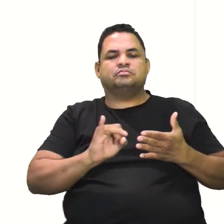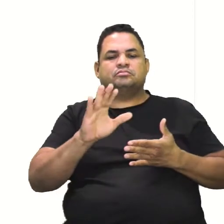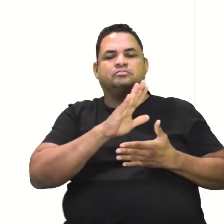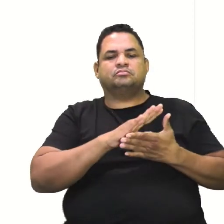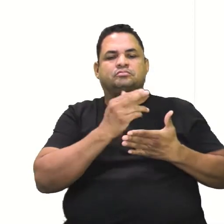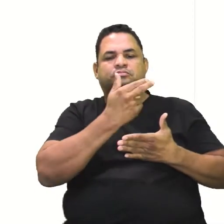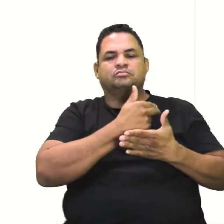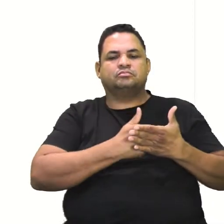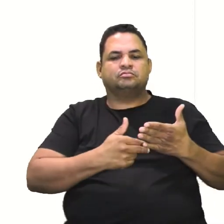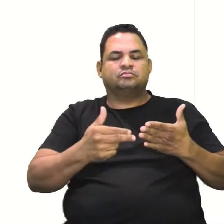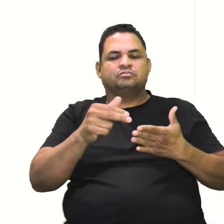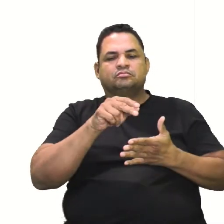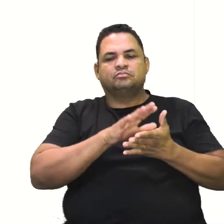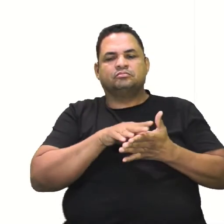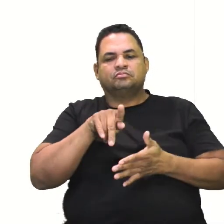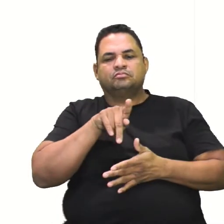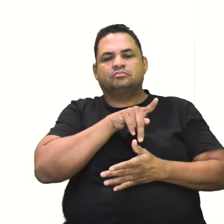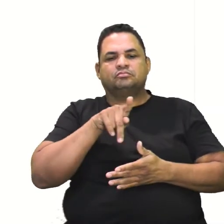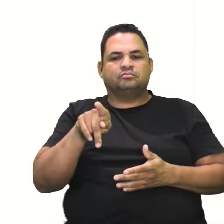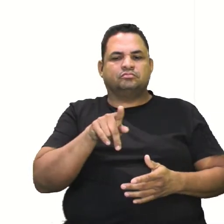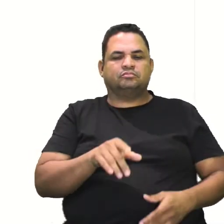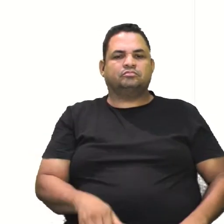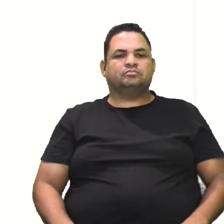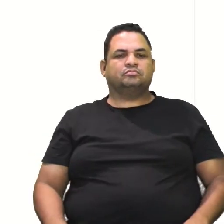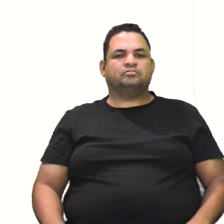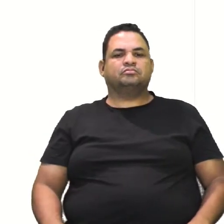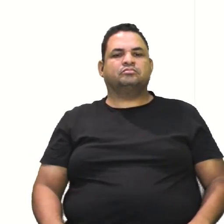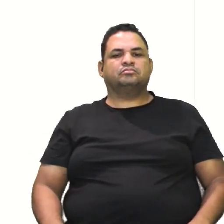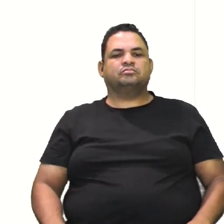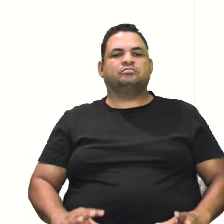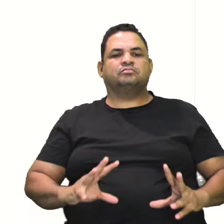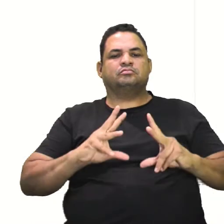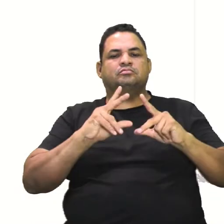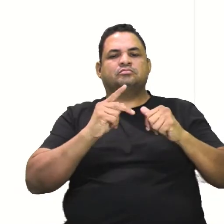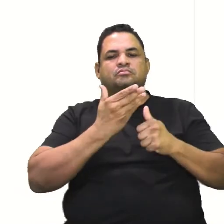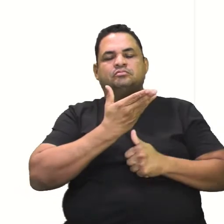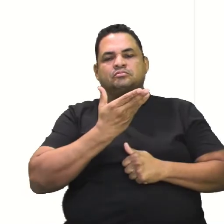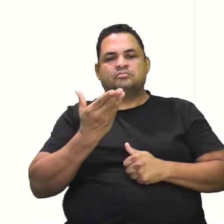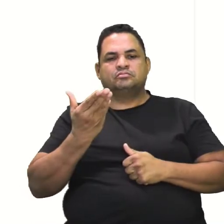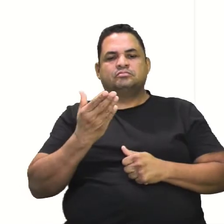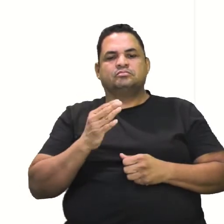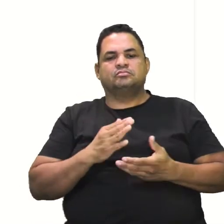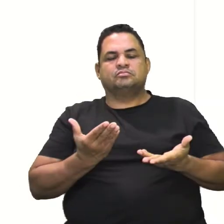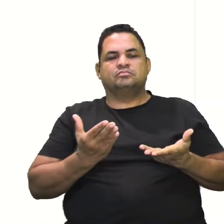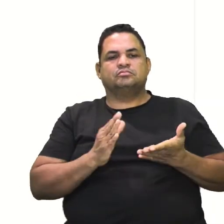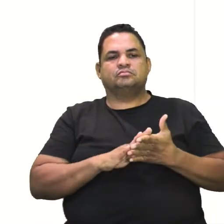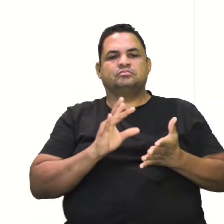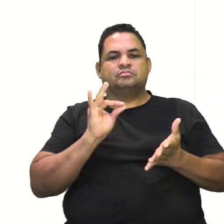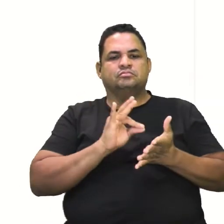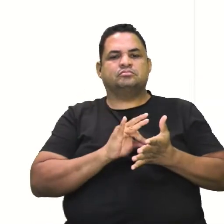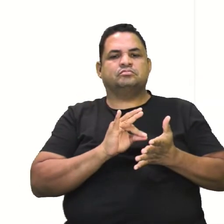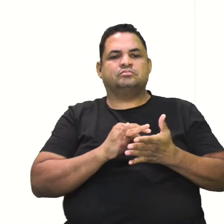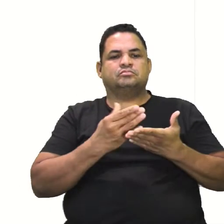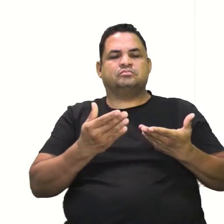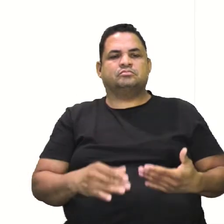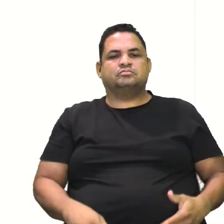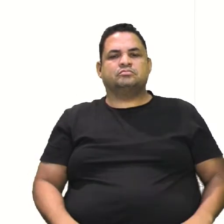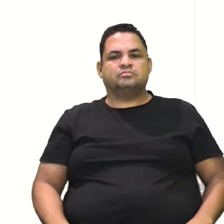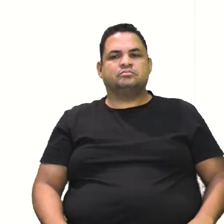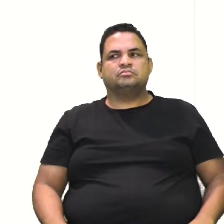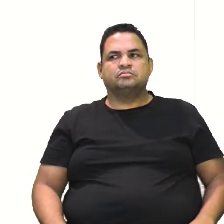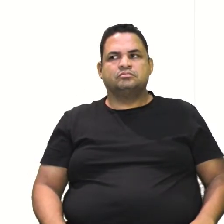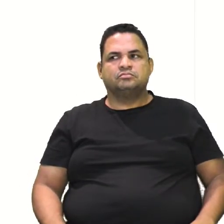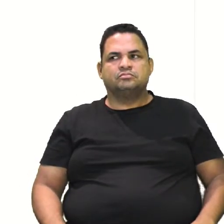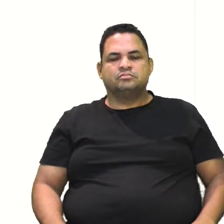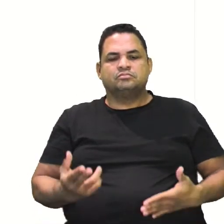foi desenhada pelo professor? Então todas essas indicações aqui são verdadeiras. São verdadeiras. São